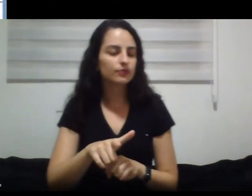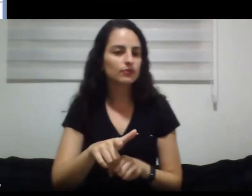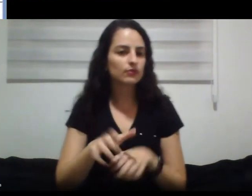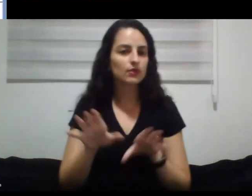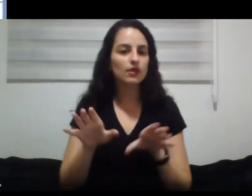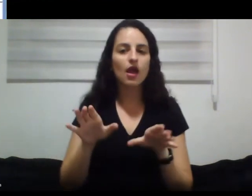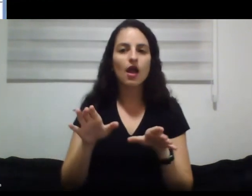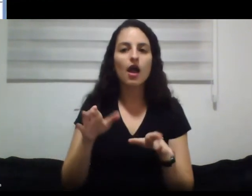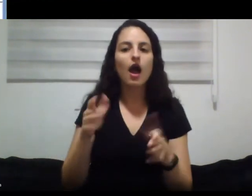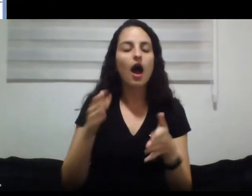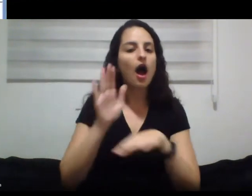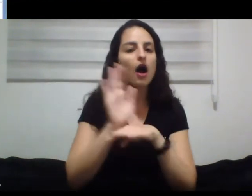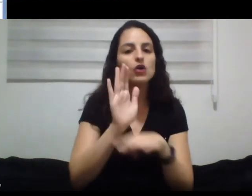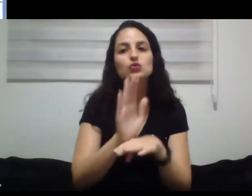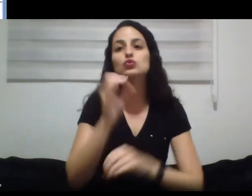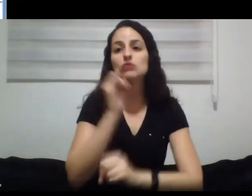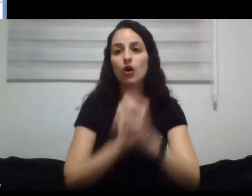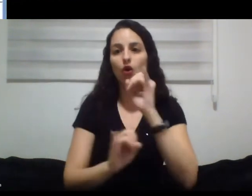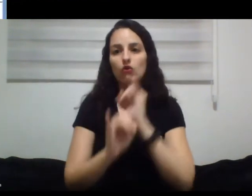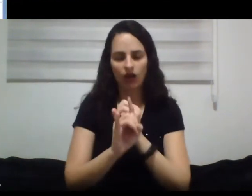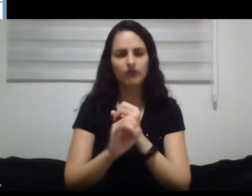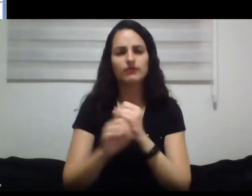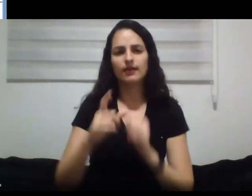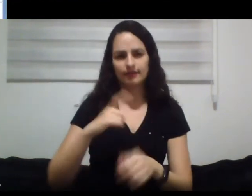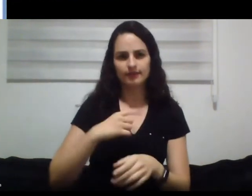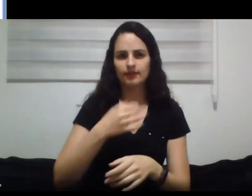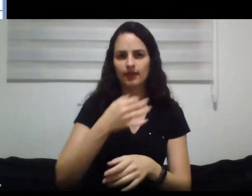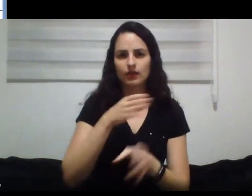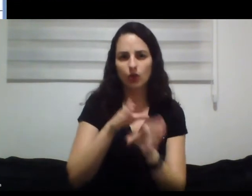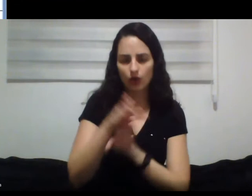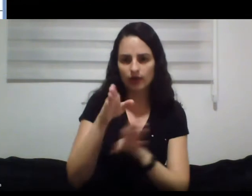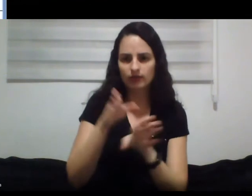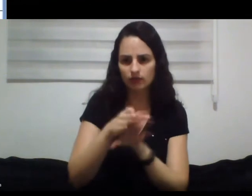Como será o tópico 1, tópico 2, tópico 3.